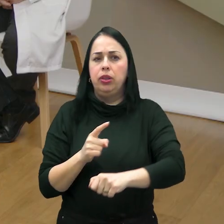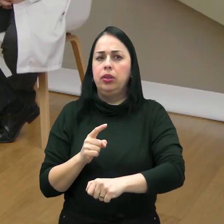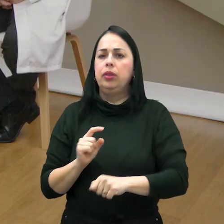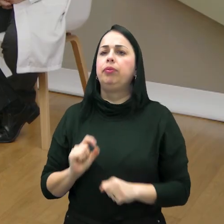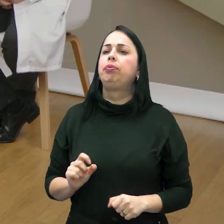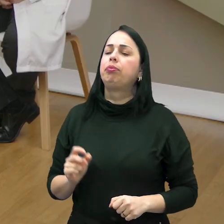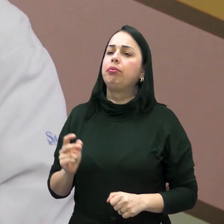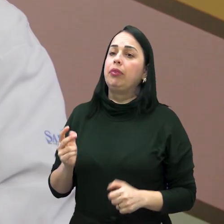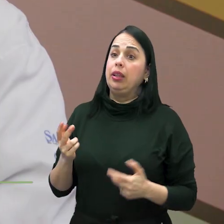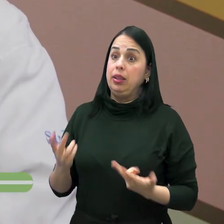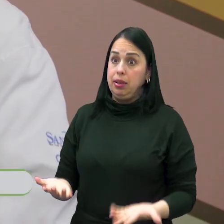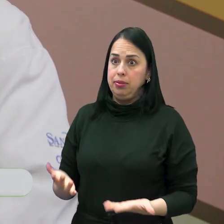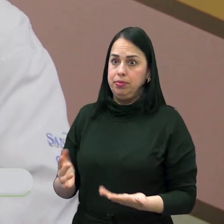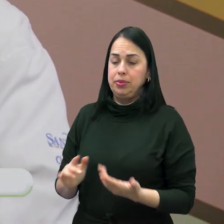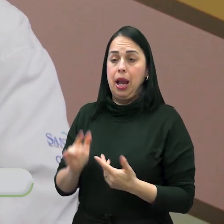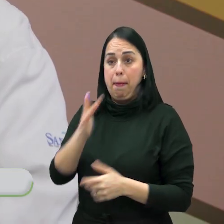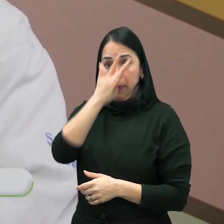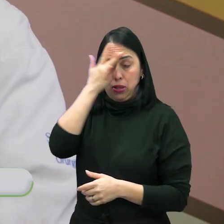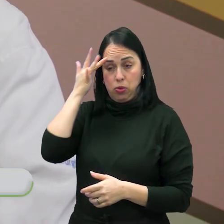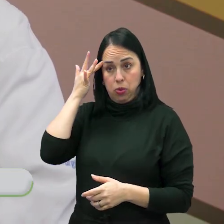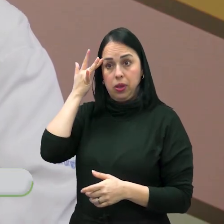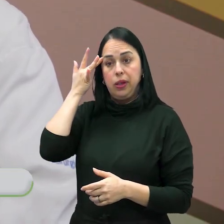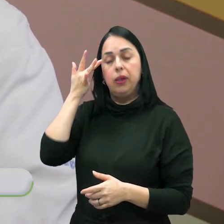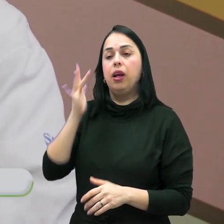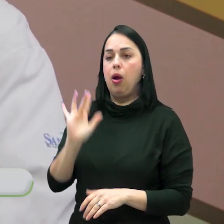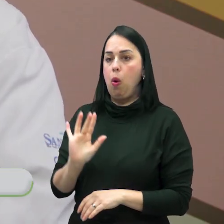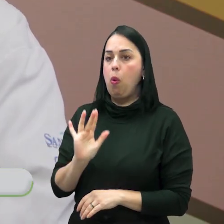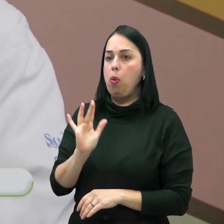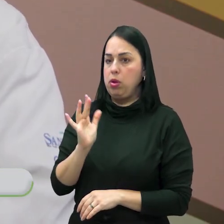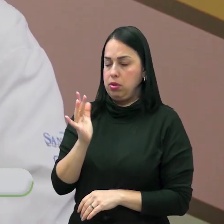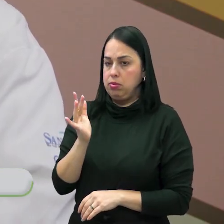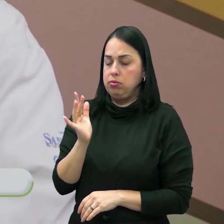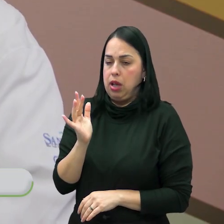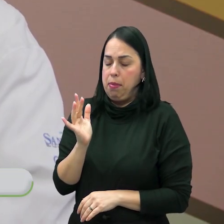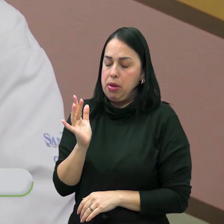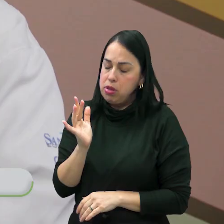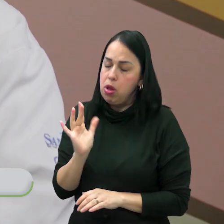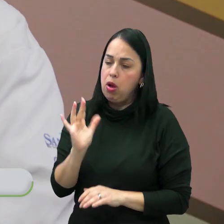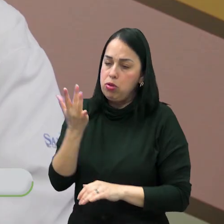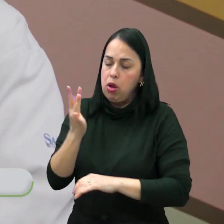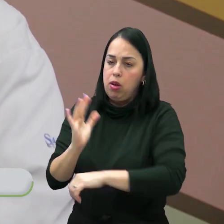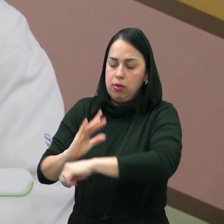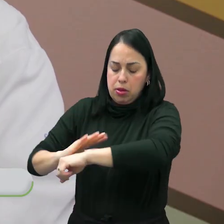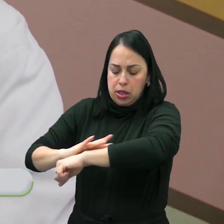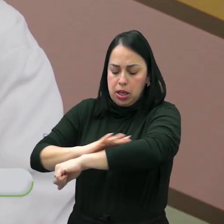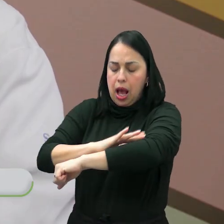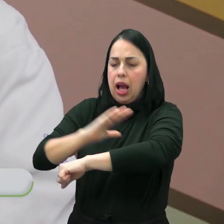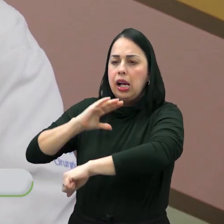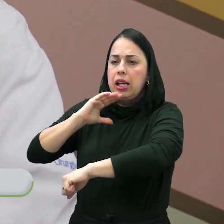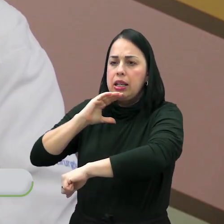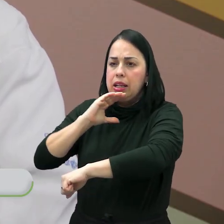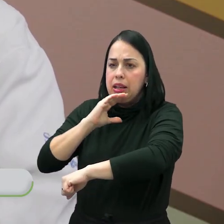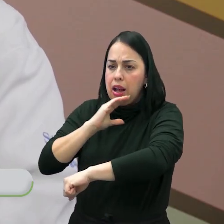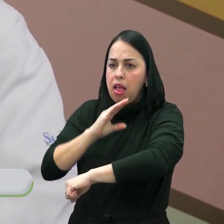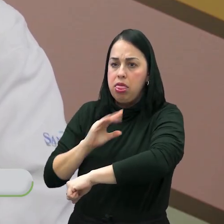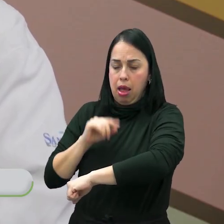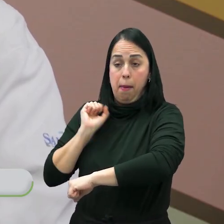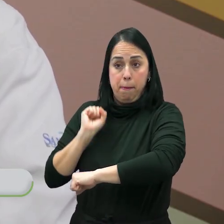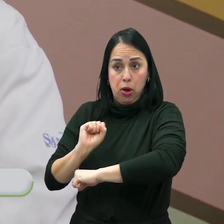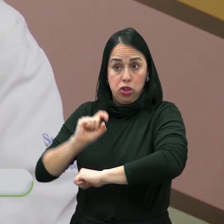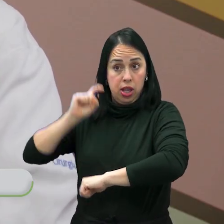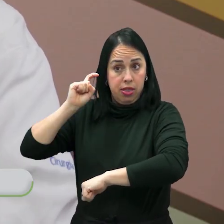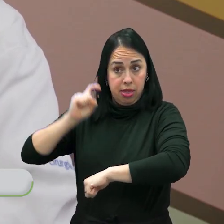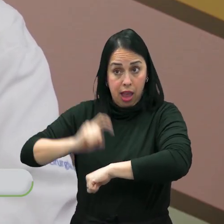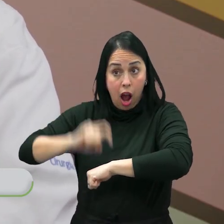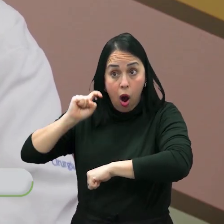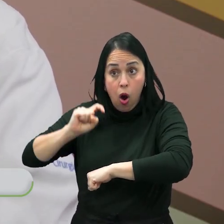dois. Quando alguém sofre uma queimadura, ela pode ter consequências no momento